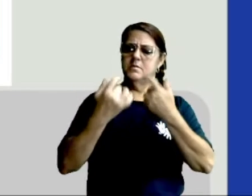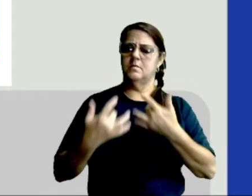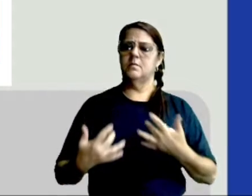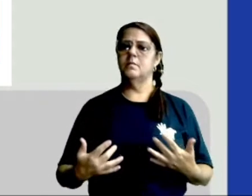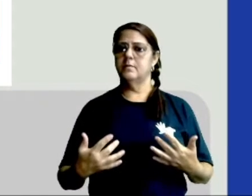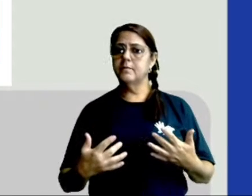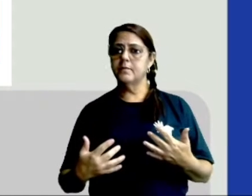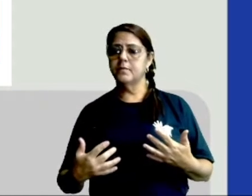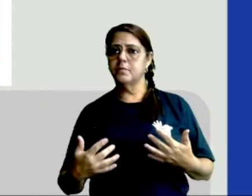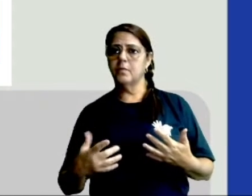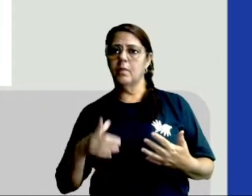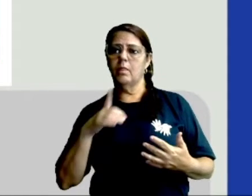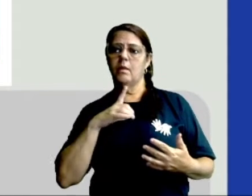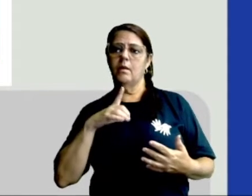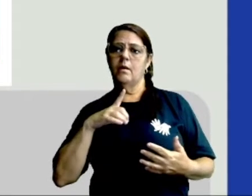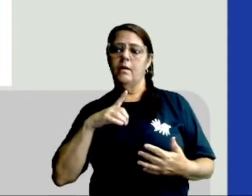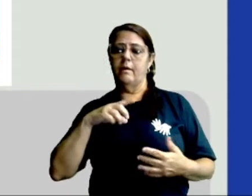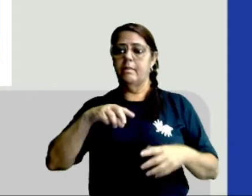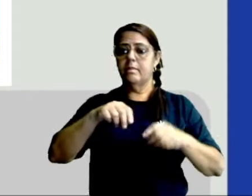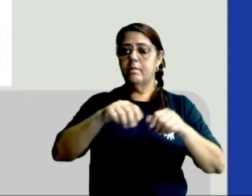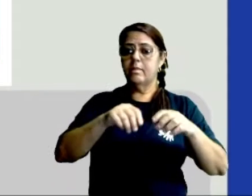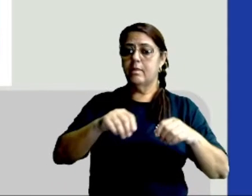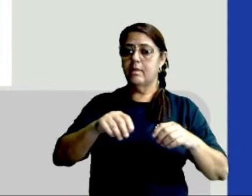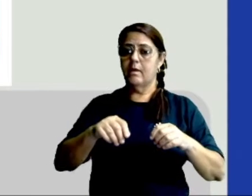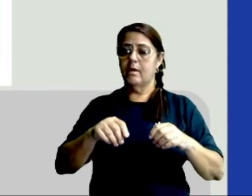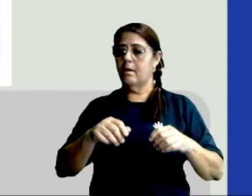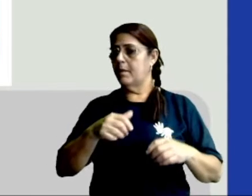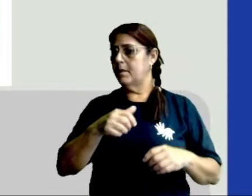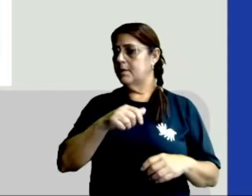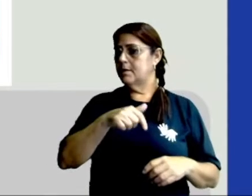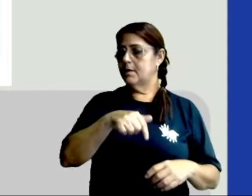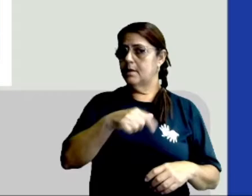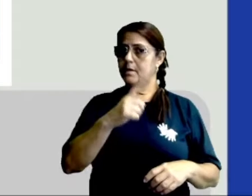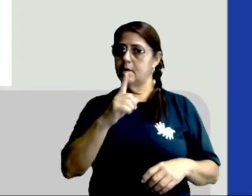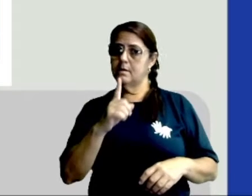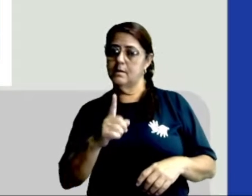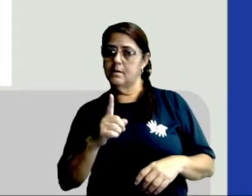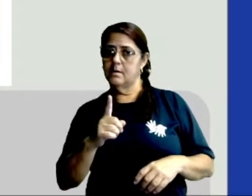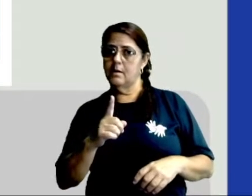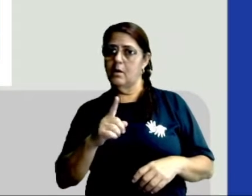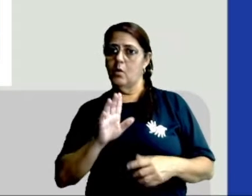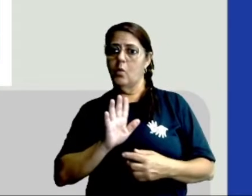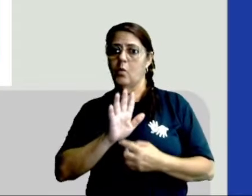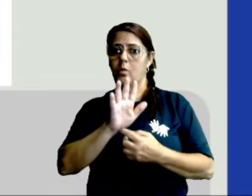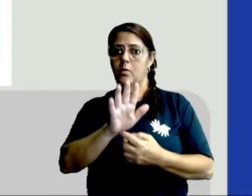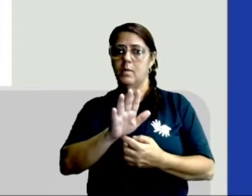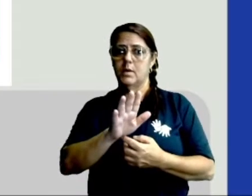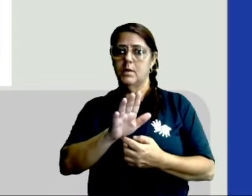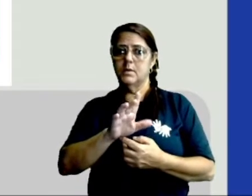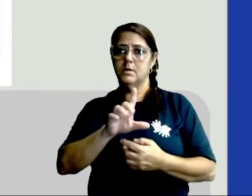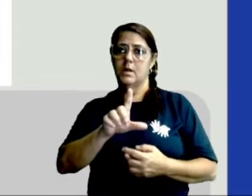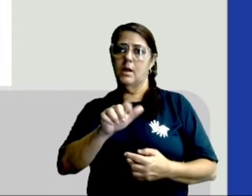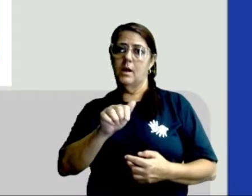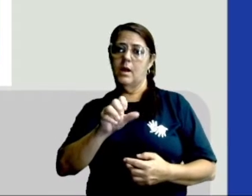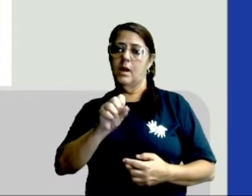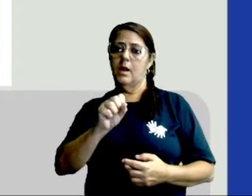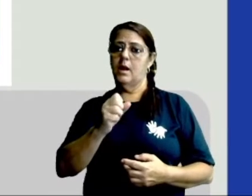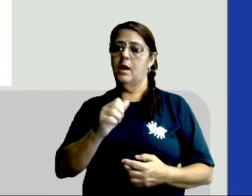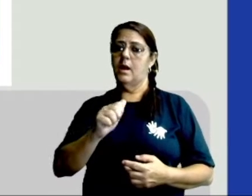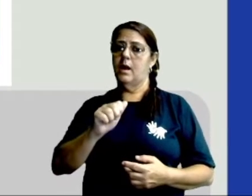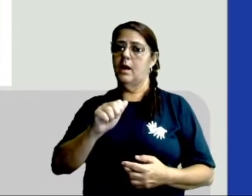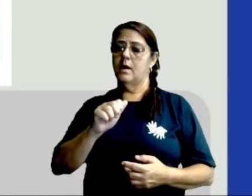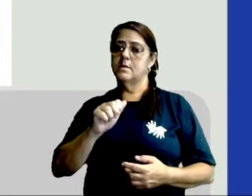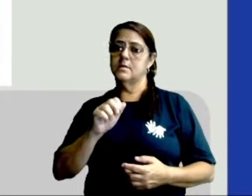que ela é terra contínuas, paralelo 71, ela pega ali daquela região do Alasca, vindo para baixo, não leva